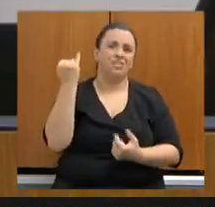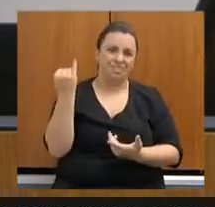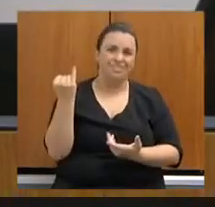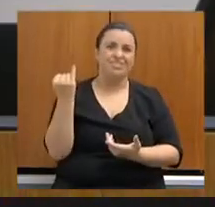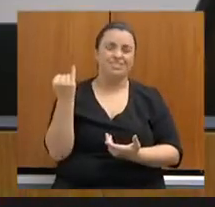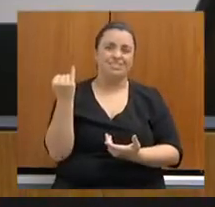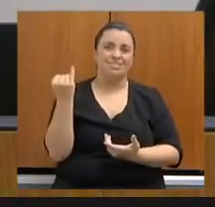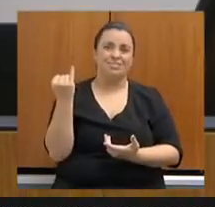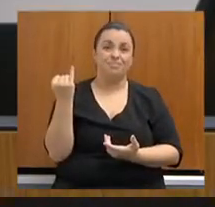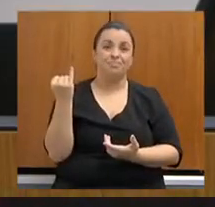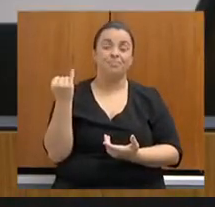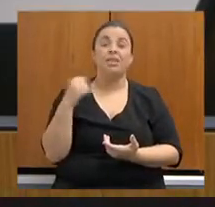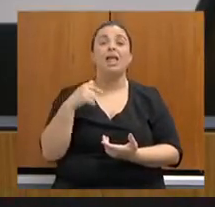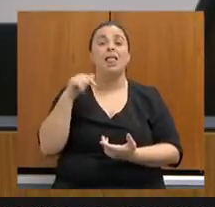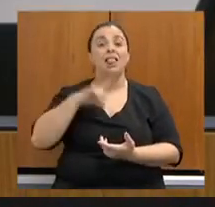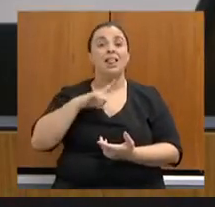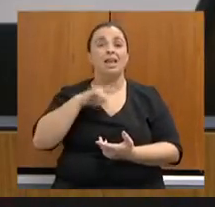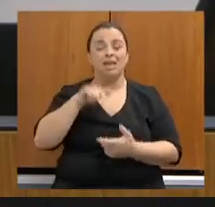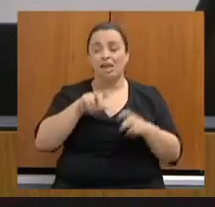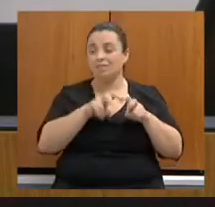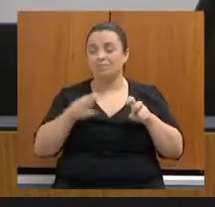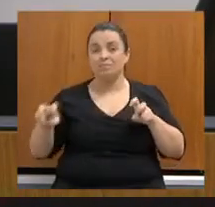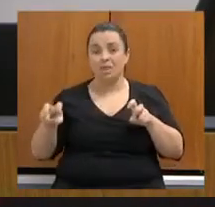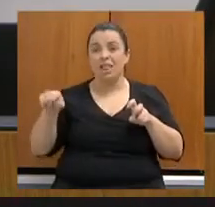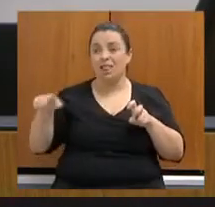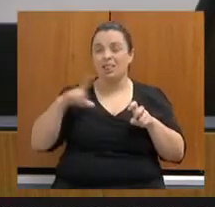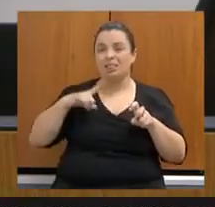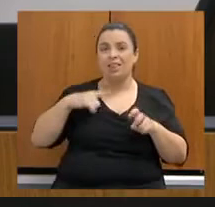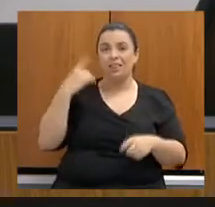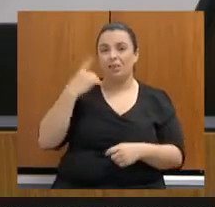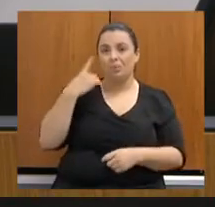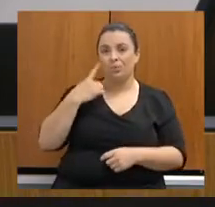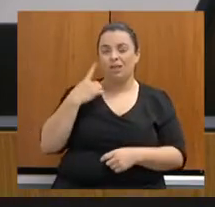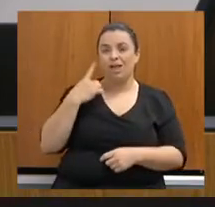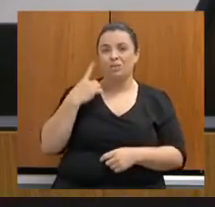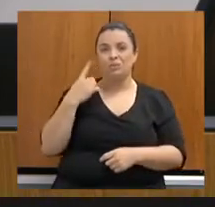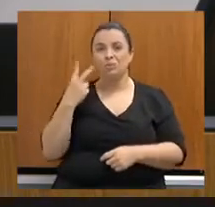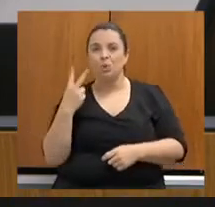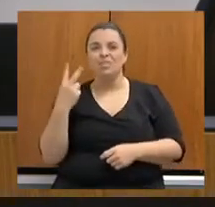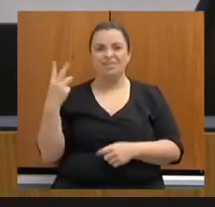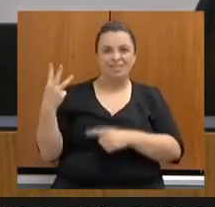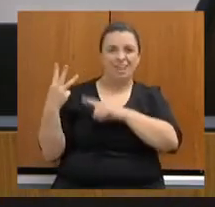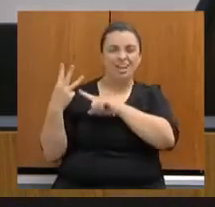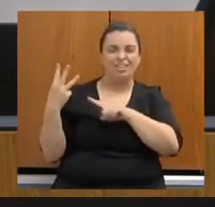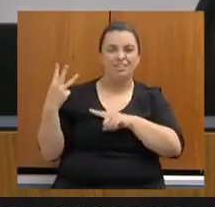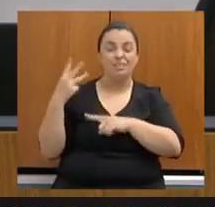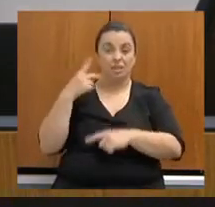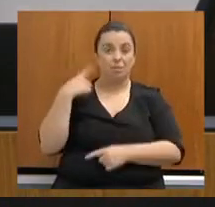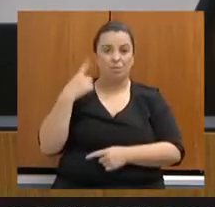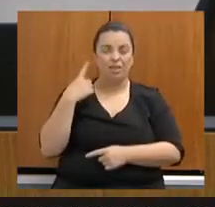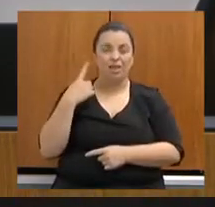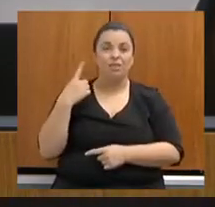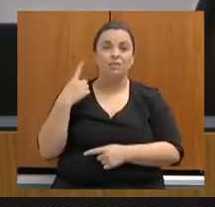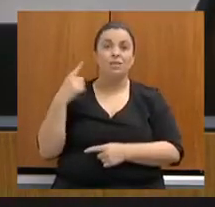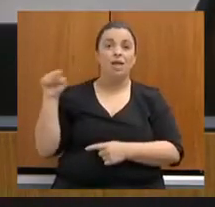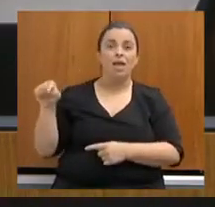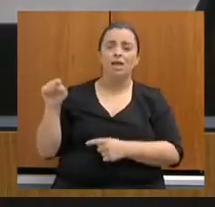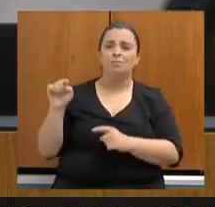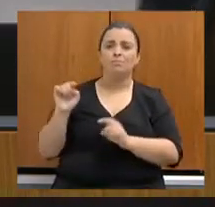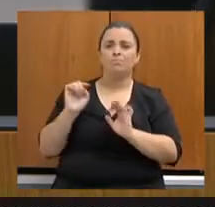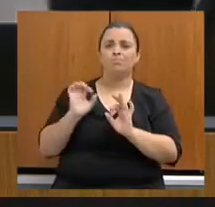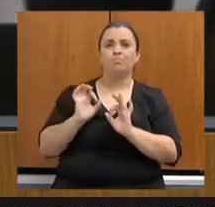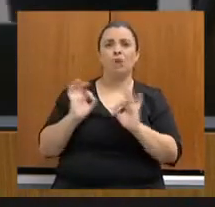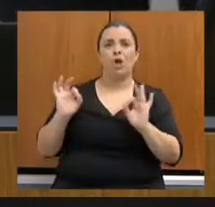nessa mesa dois colegas deputados o 3 que são excelentes